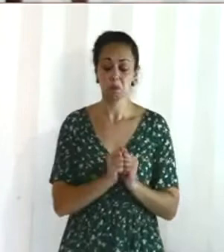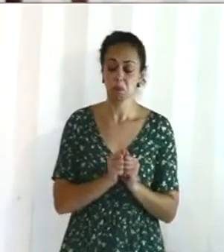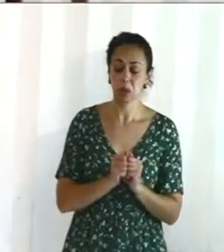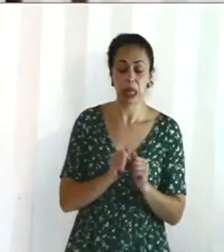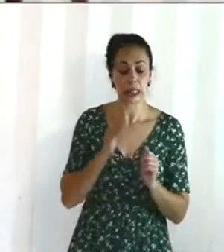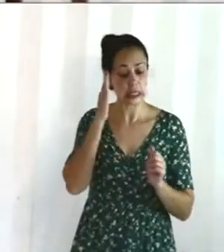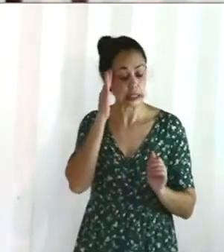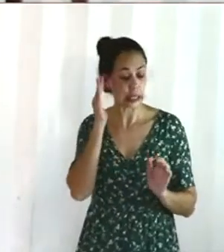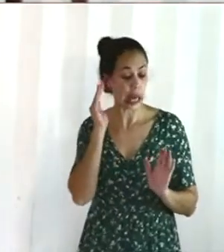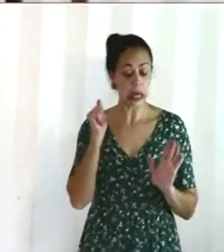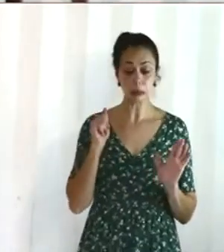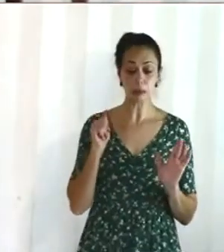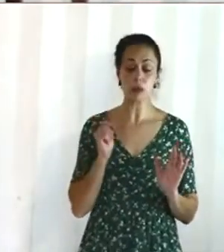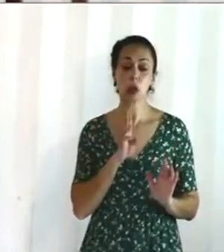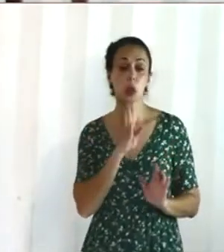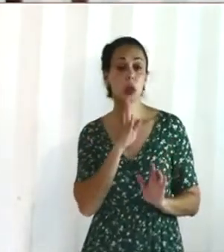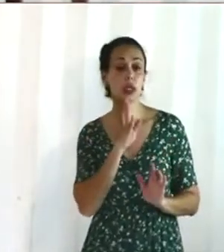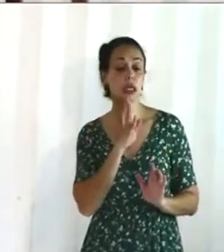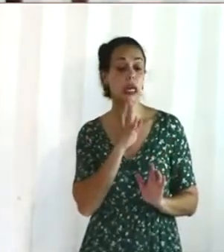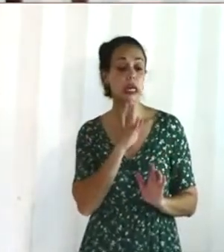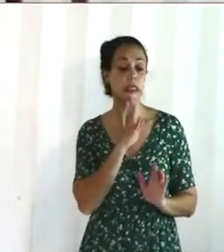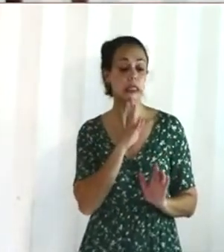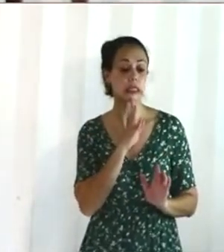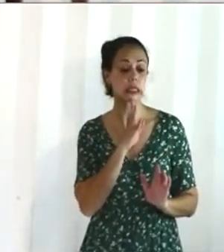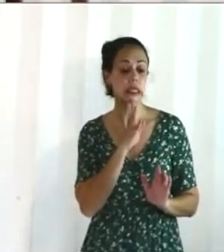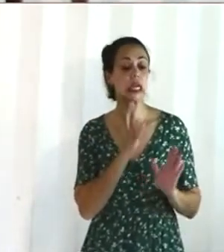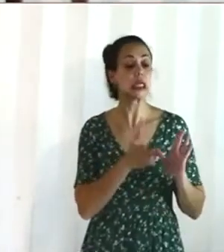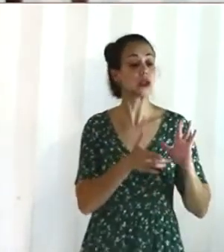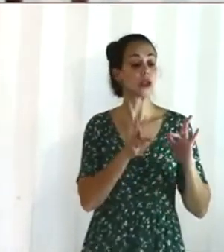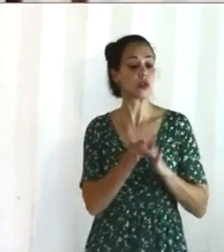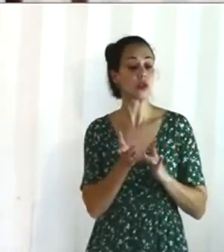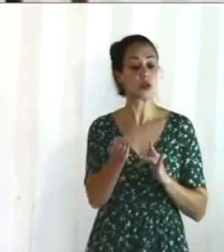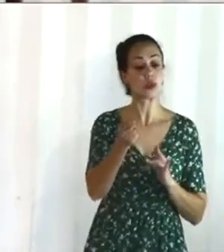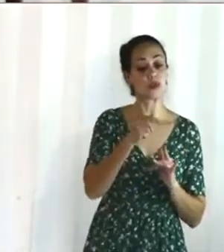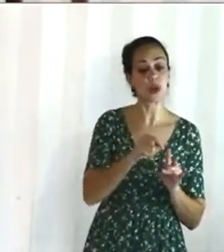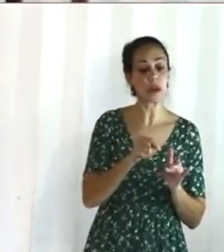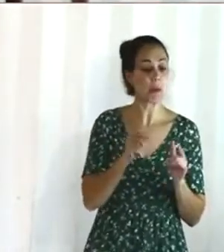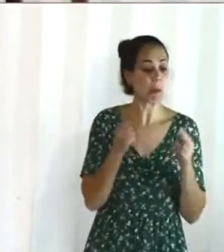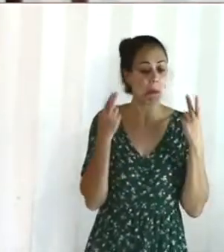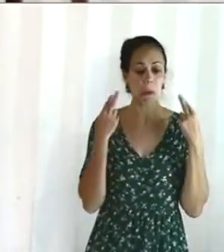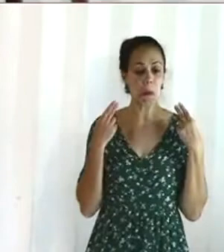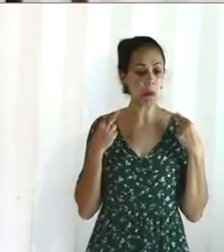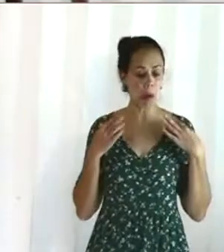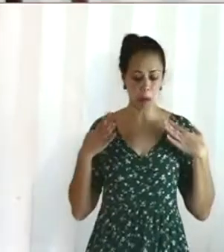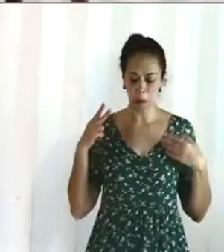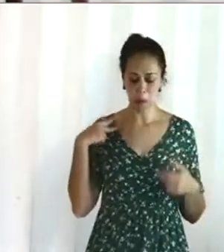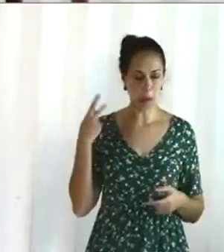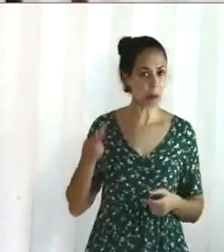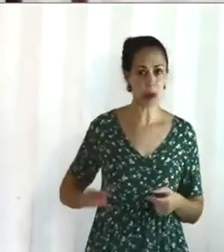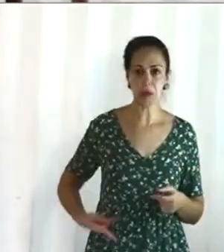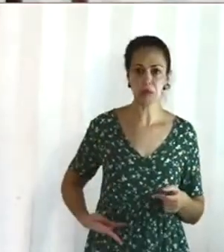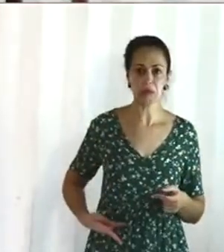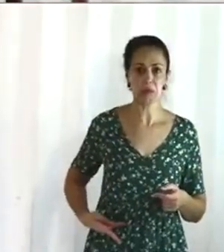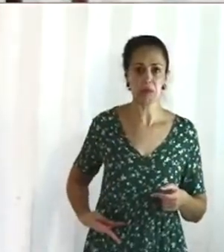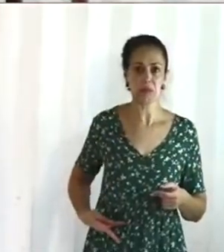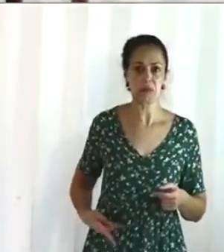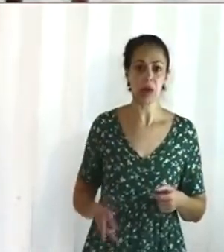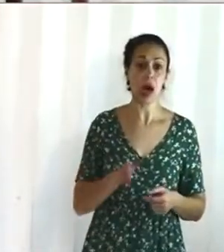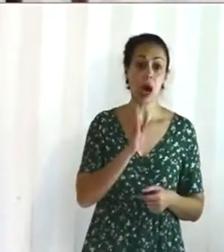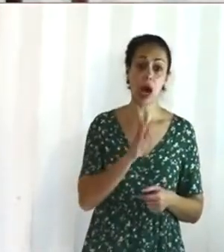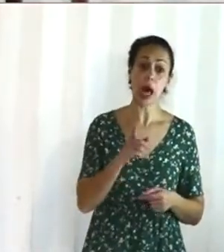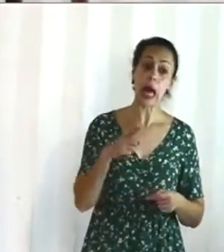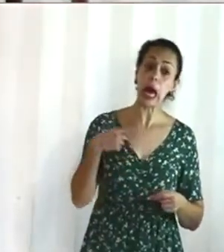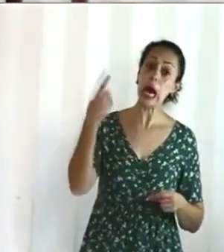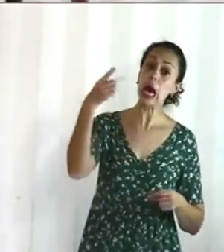esse verbo que é vida, ele veio para poder te dar vida, e você precisa compartilhar dessa